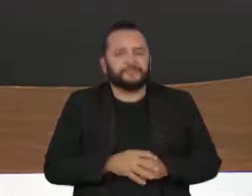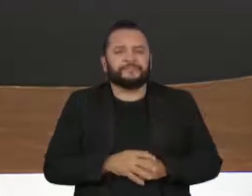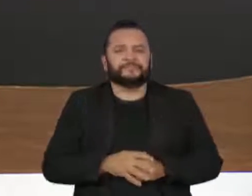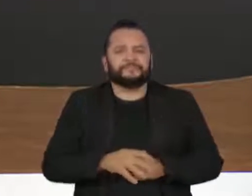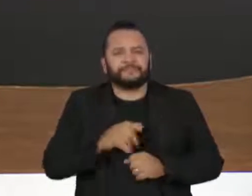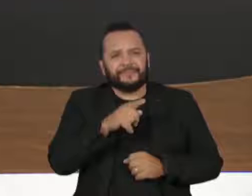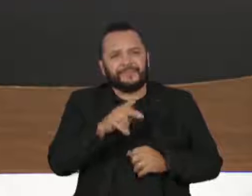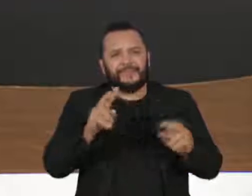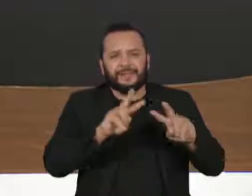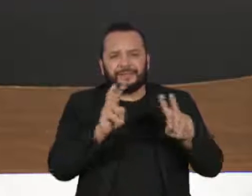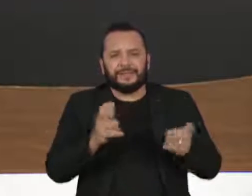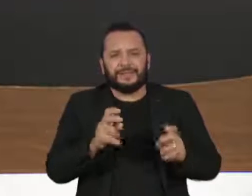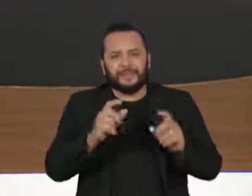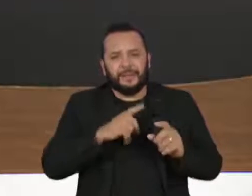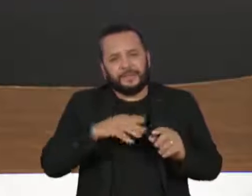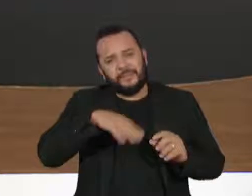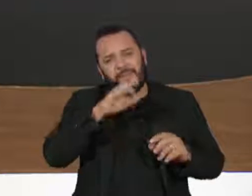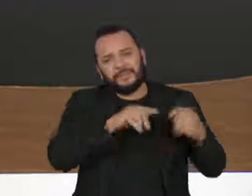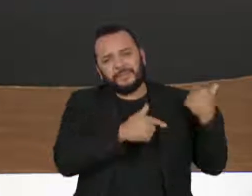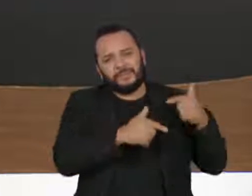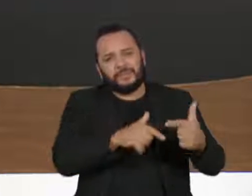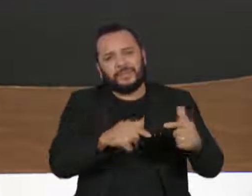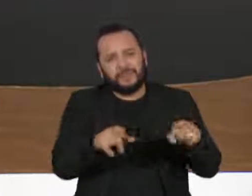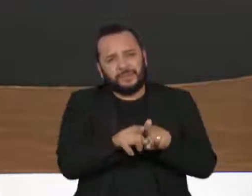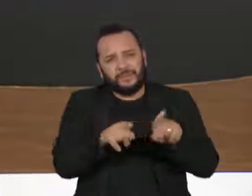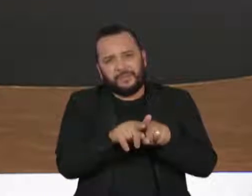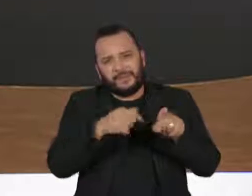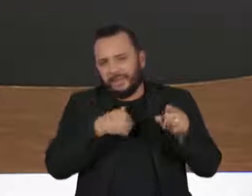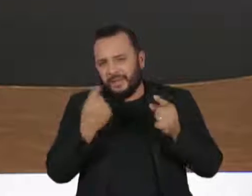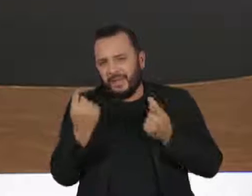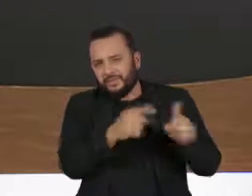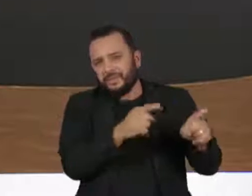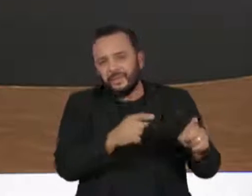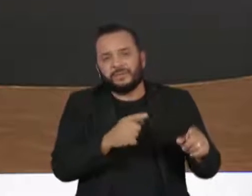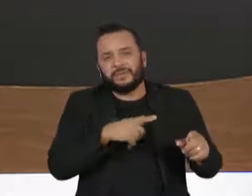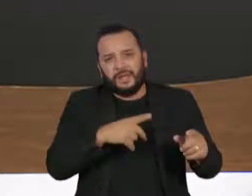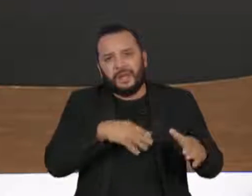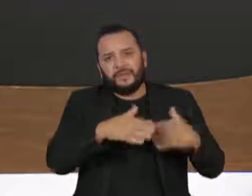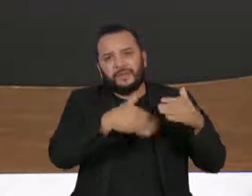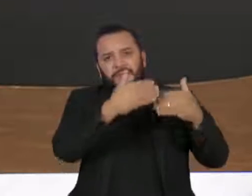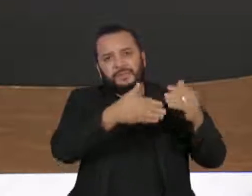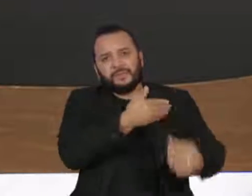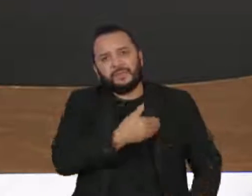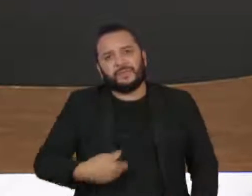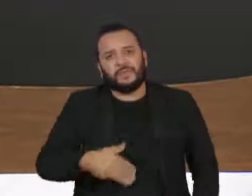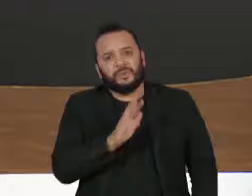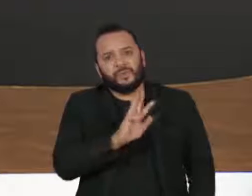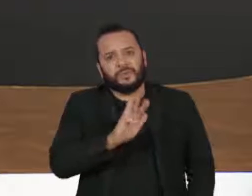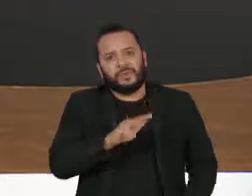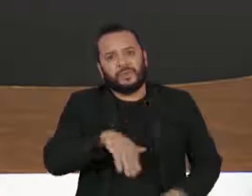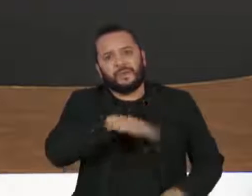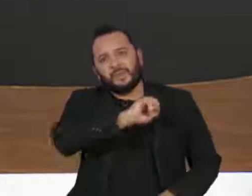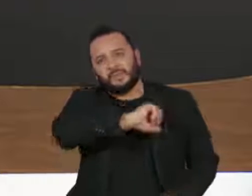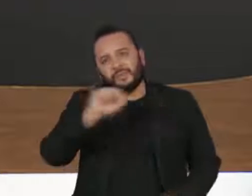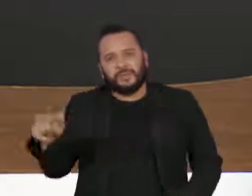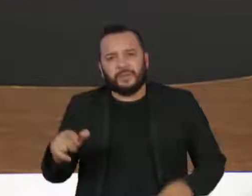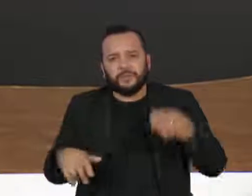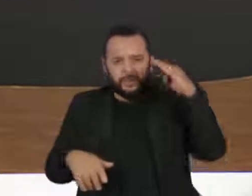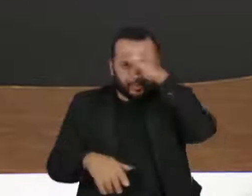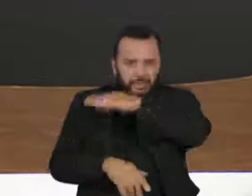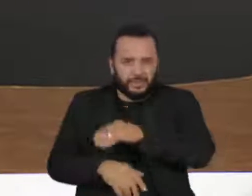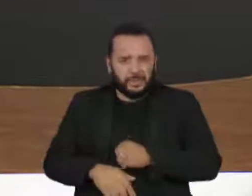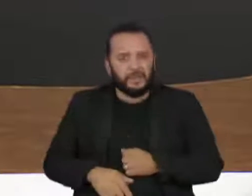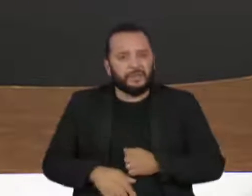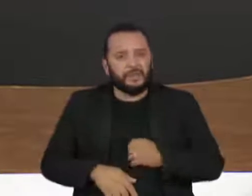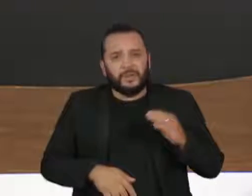conservadoras, /reacionárias, estejam avançando mais no governo Lula que no próprio governo Bolsonaro? O Bolsonaro, ao